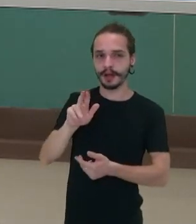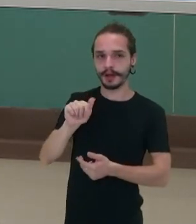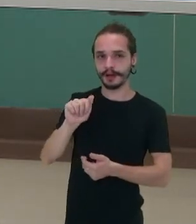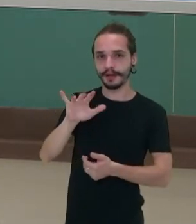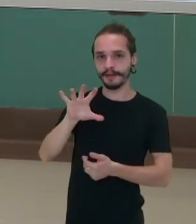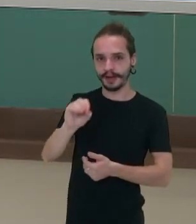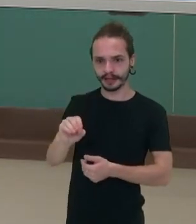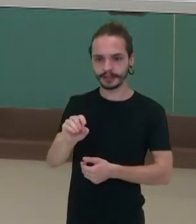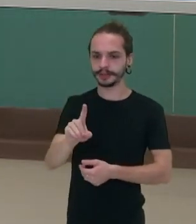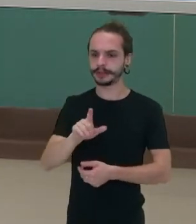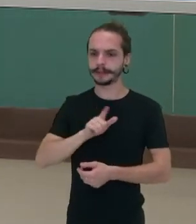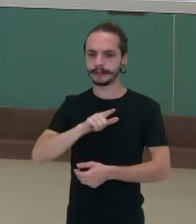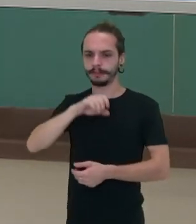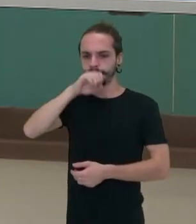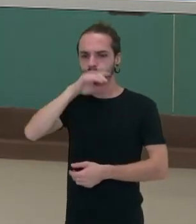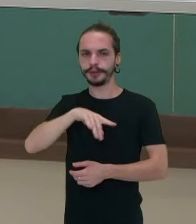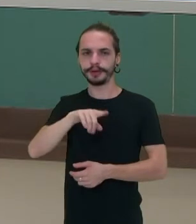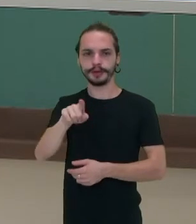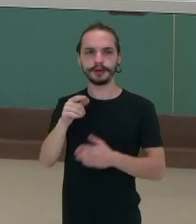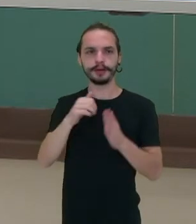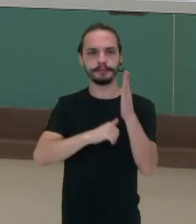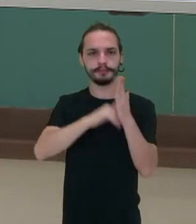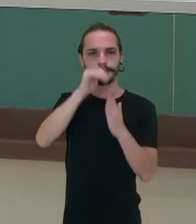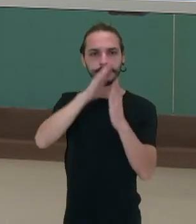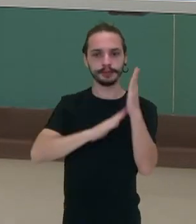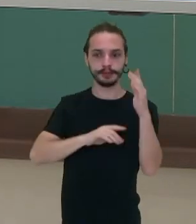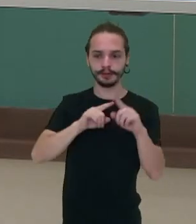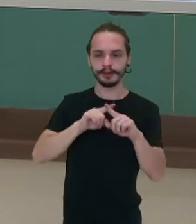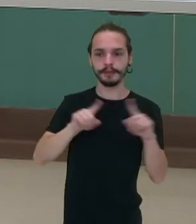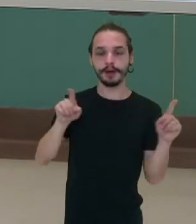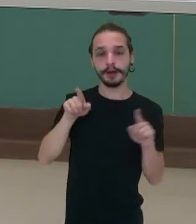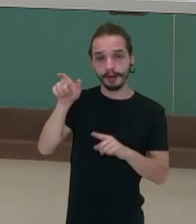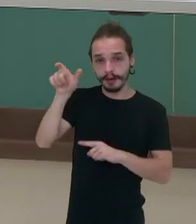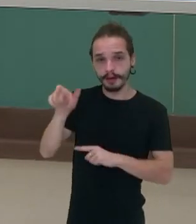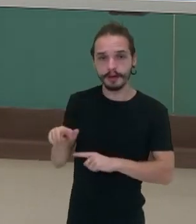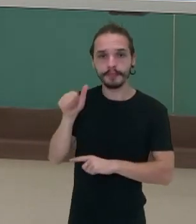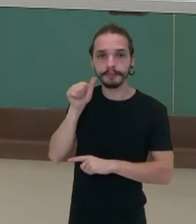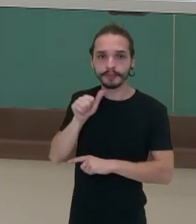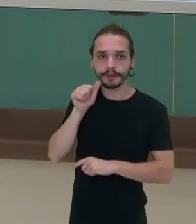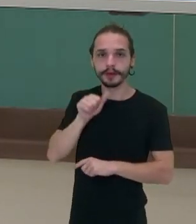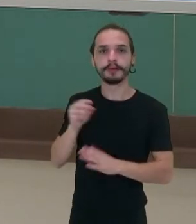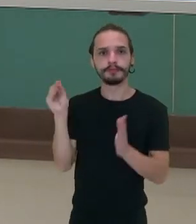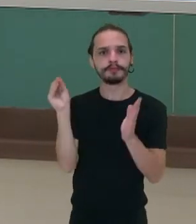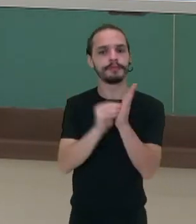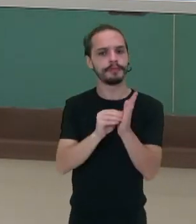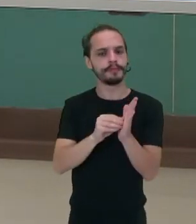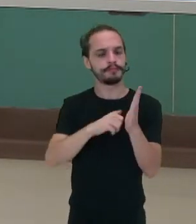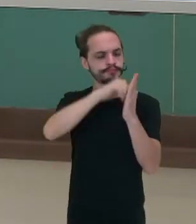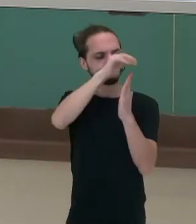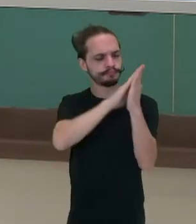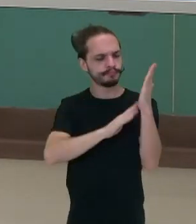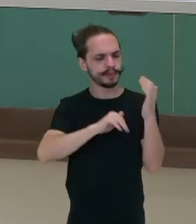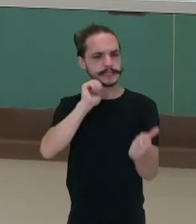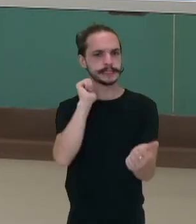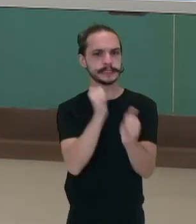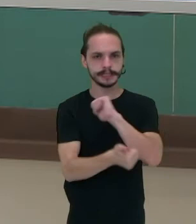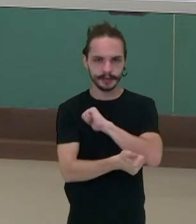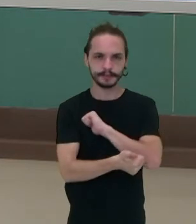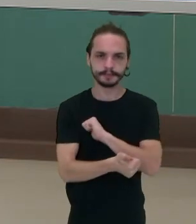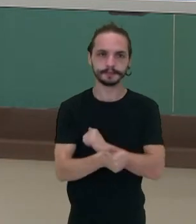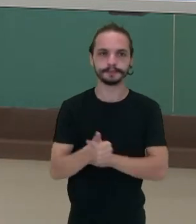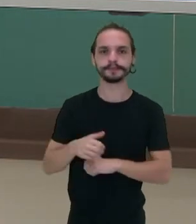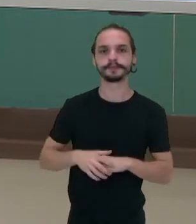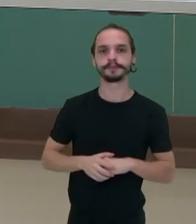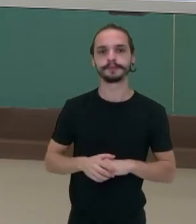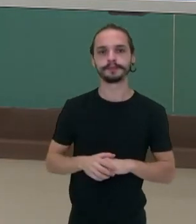diferentemente, que não é tão sentimental, mas ela já coloca exatamente o sarro, exatamente a vingança. Inclusive, o Agostino,